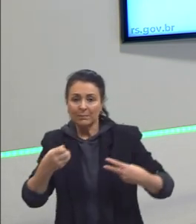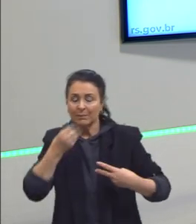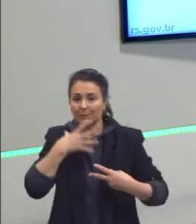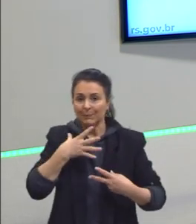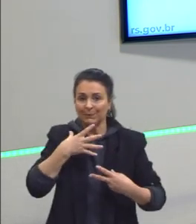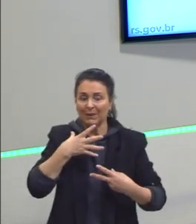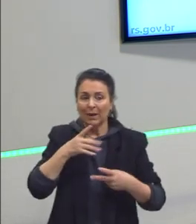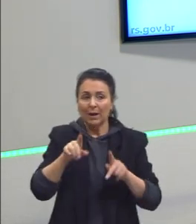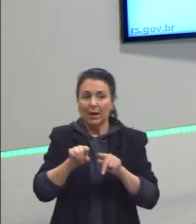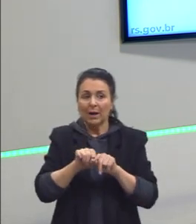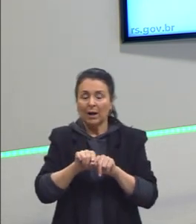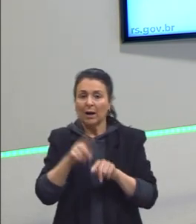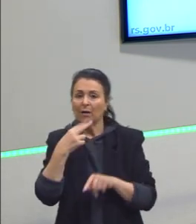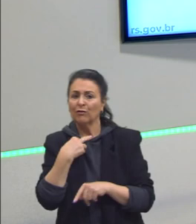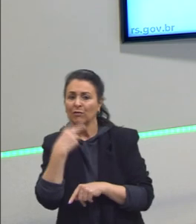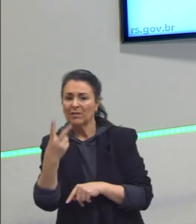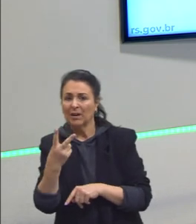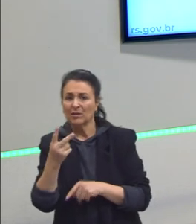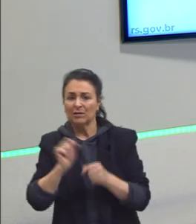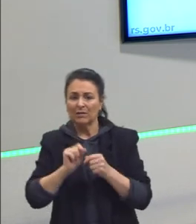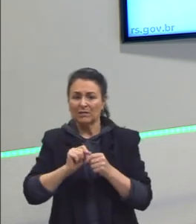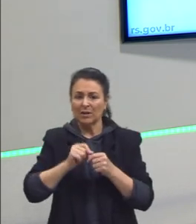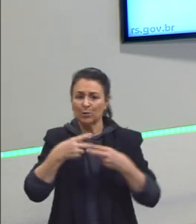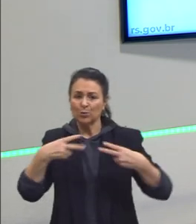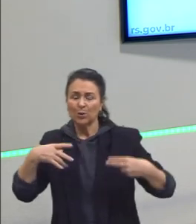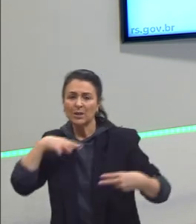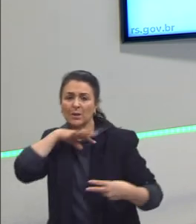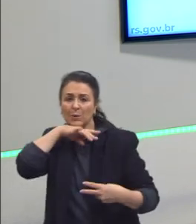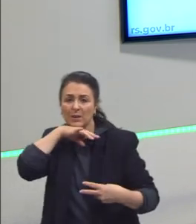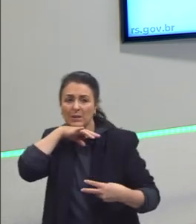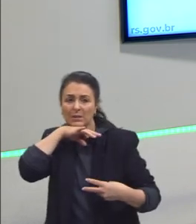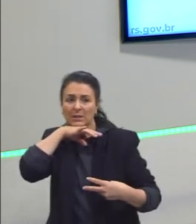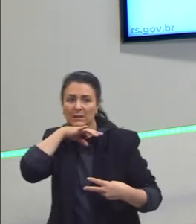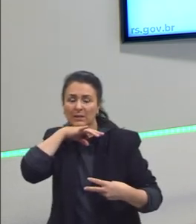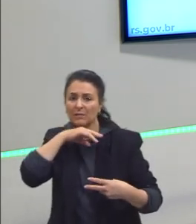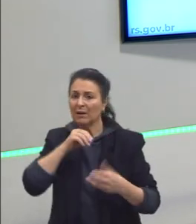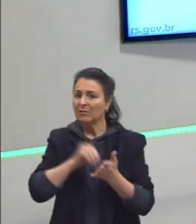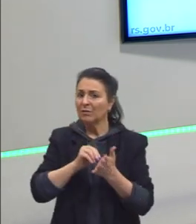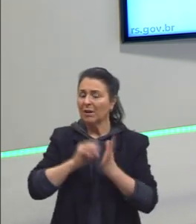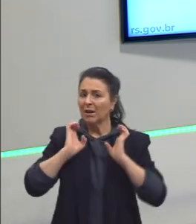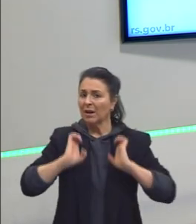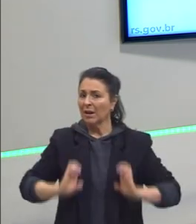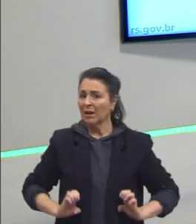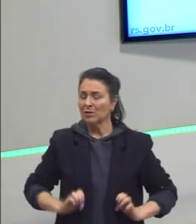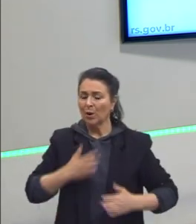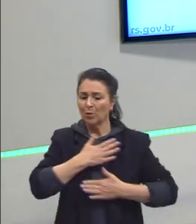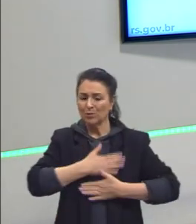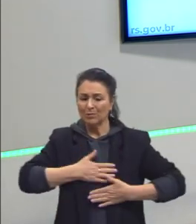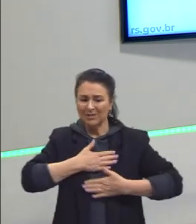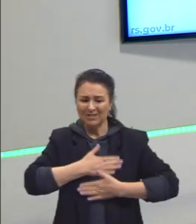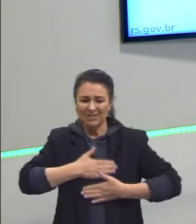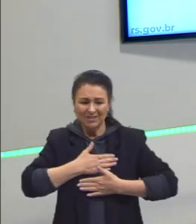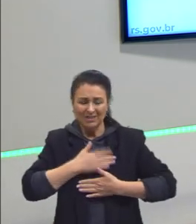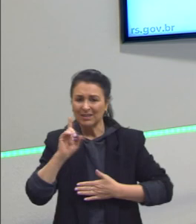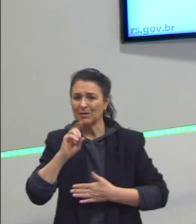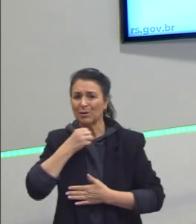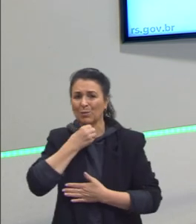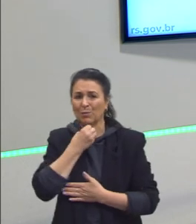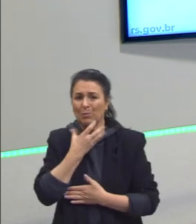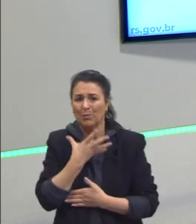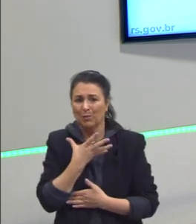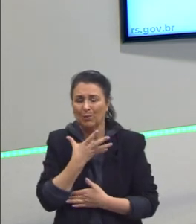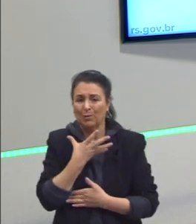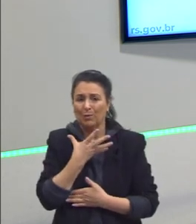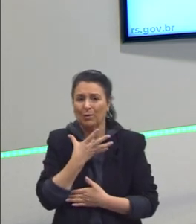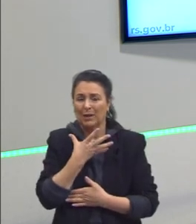o mal o afastamento de Deus aí Nós não seremos éticos os prazeres mundanos nos afastam da ética é um